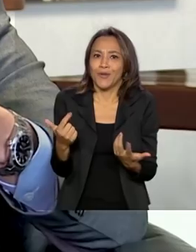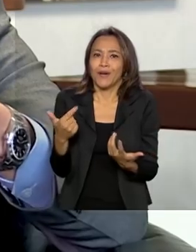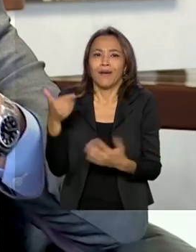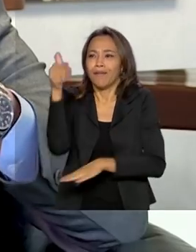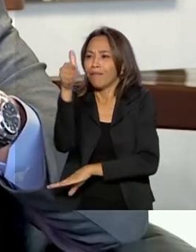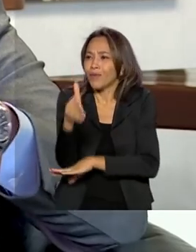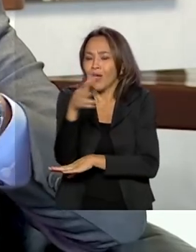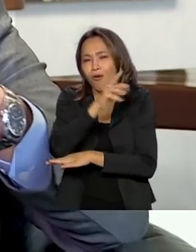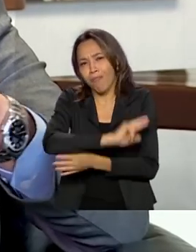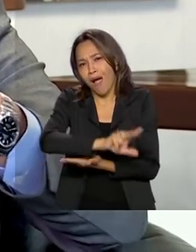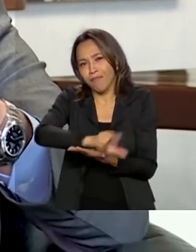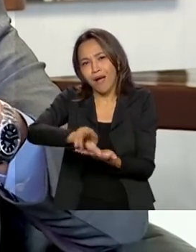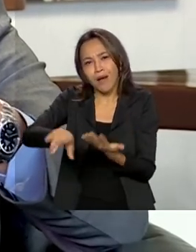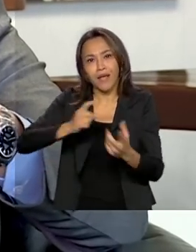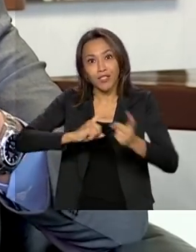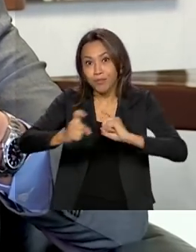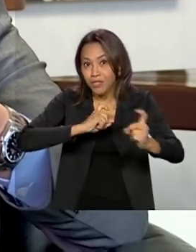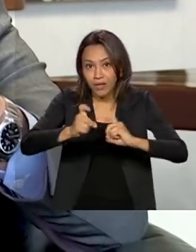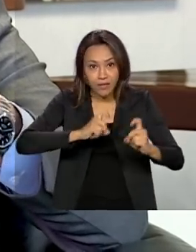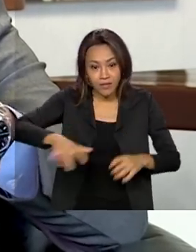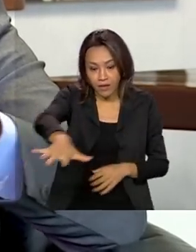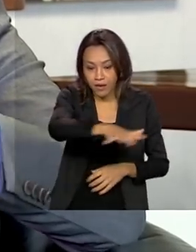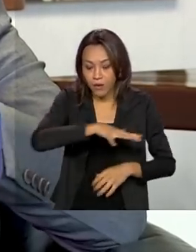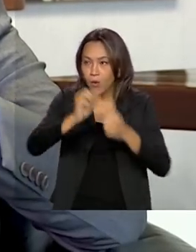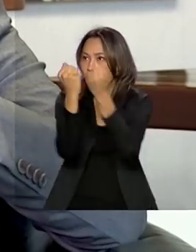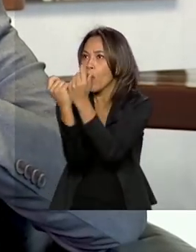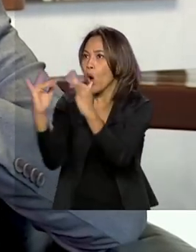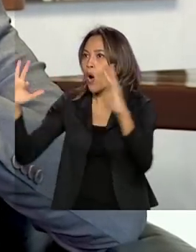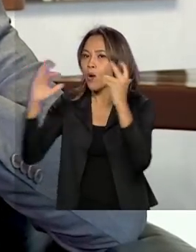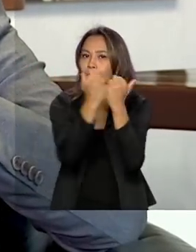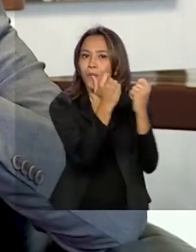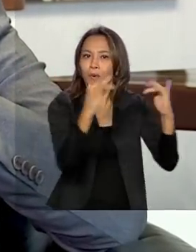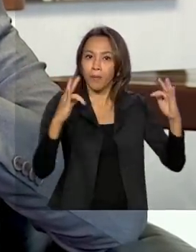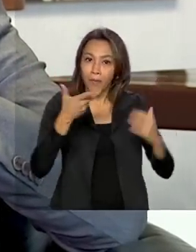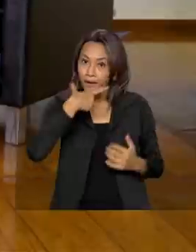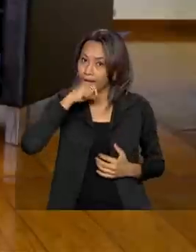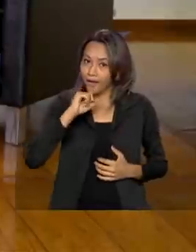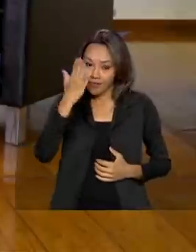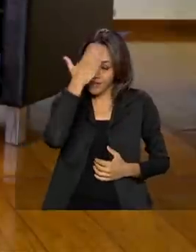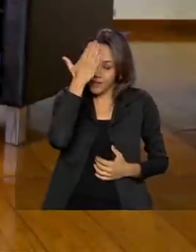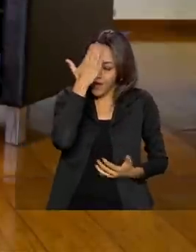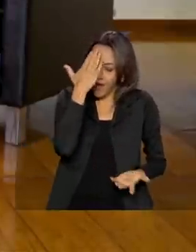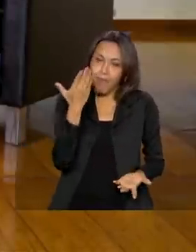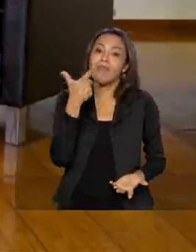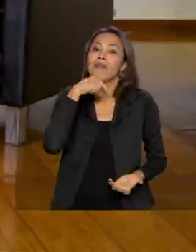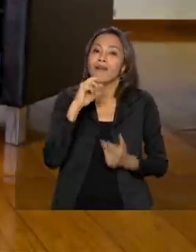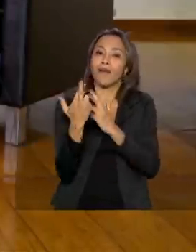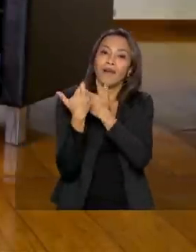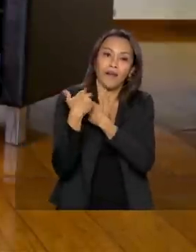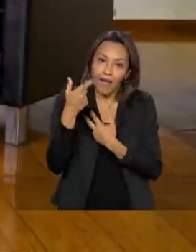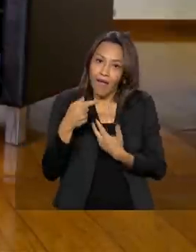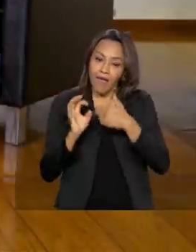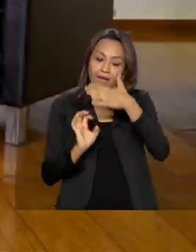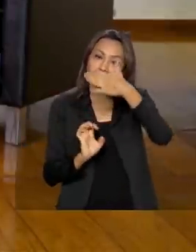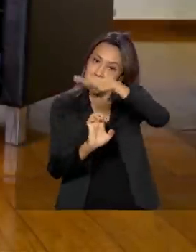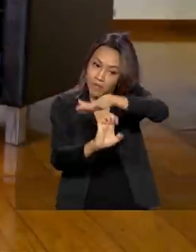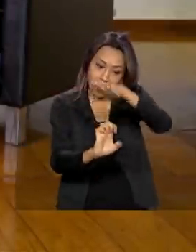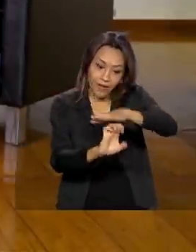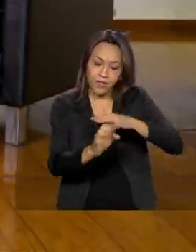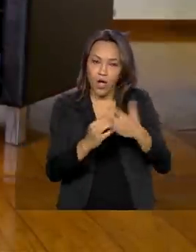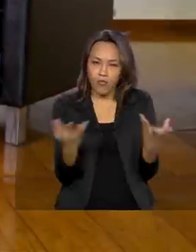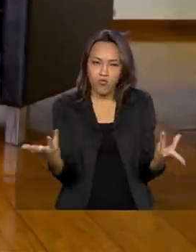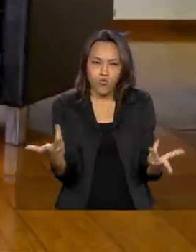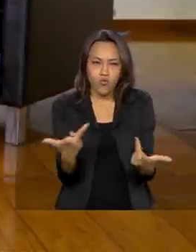esse investimento e a gestão do dia a dia feito por quem tem mais agilidade, que é o setor privado, o setor público. Que até tem